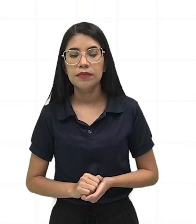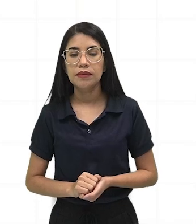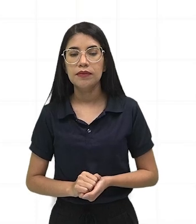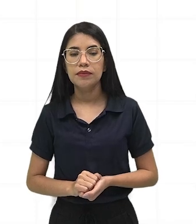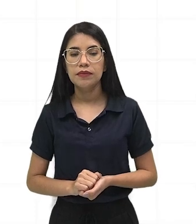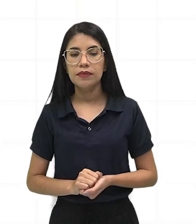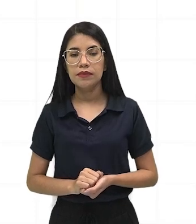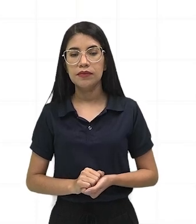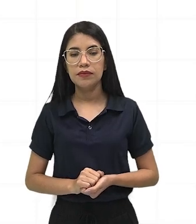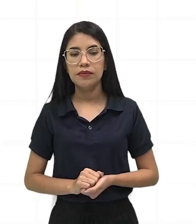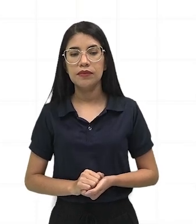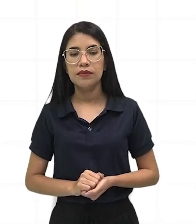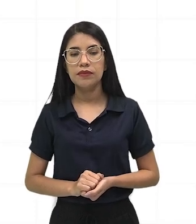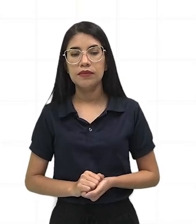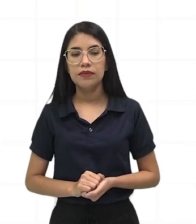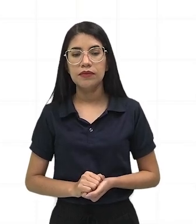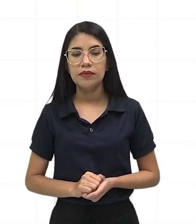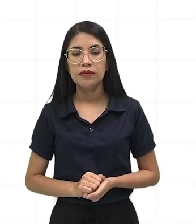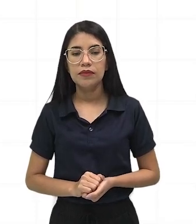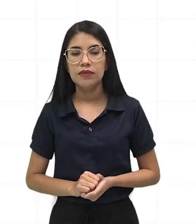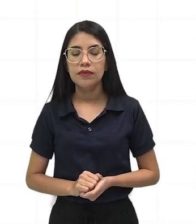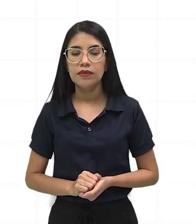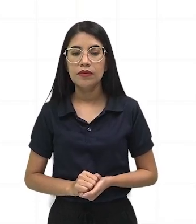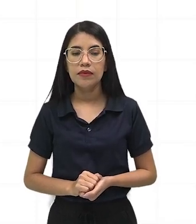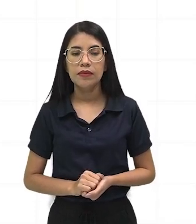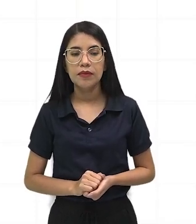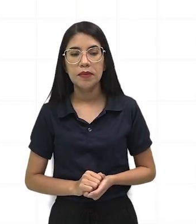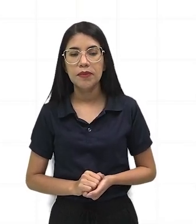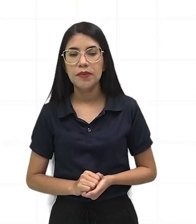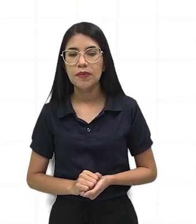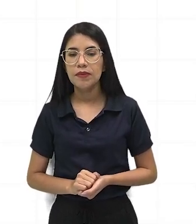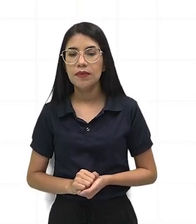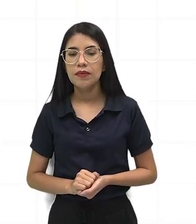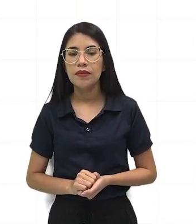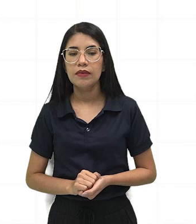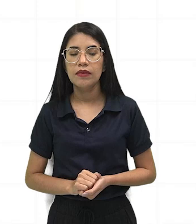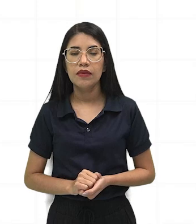Uma constante k. Então vamos lá.